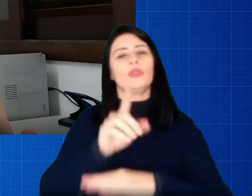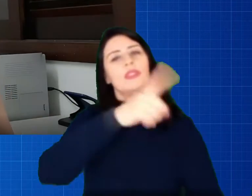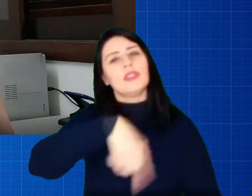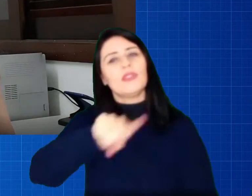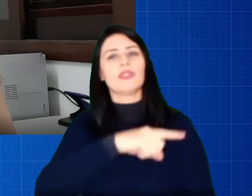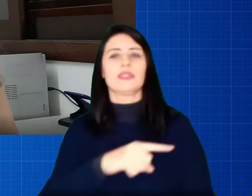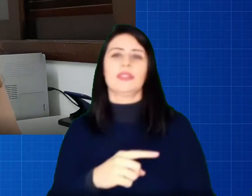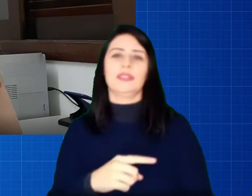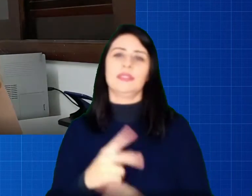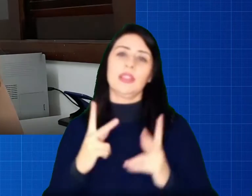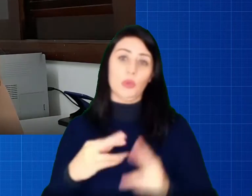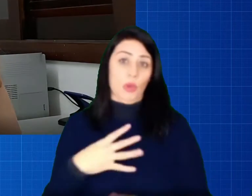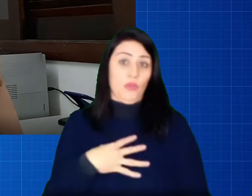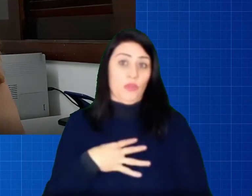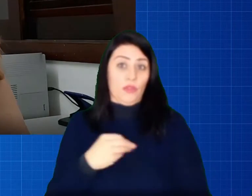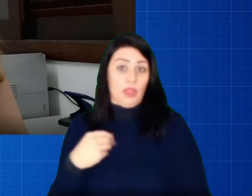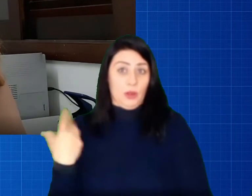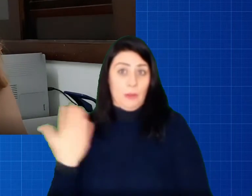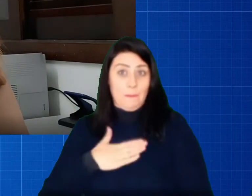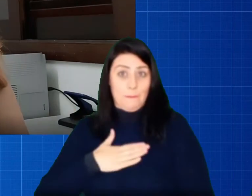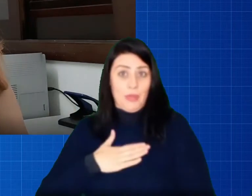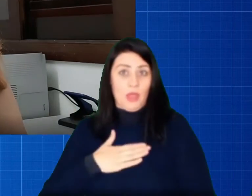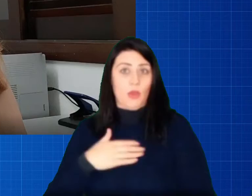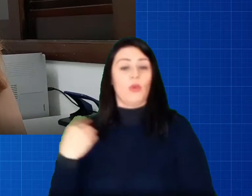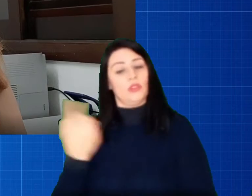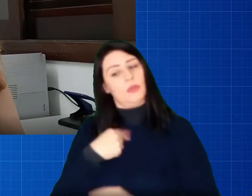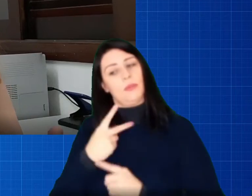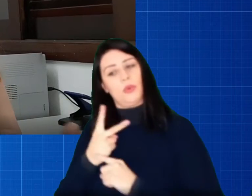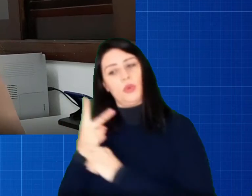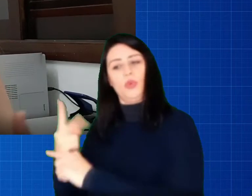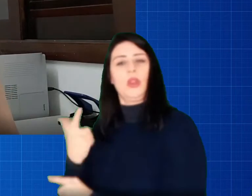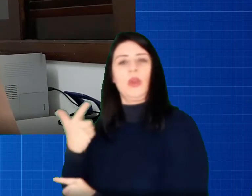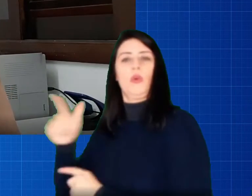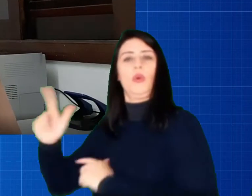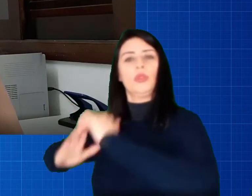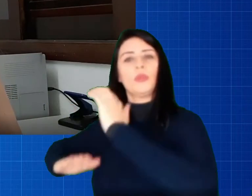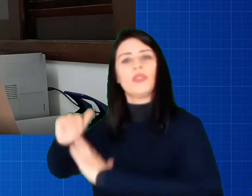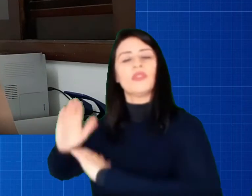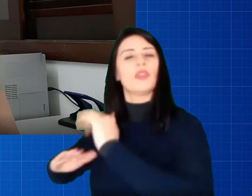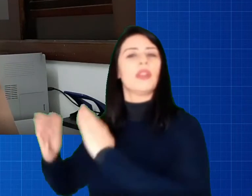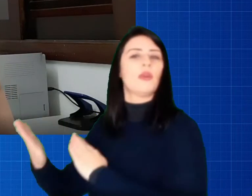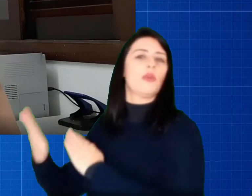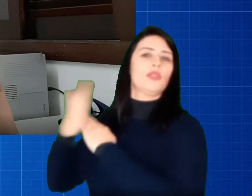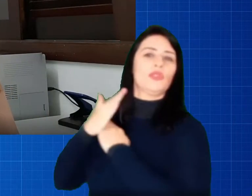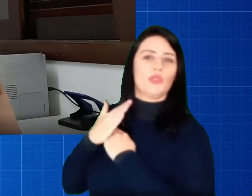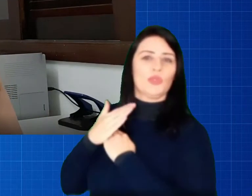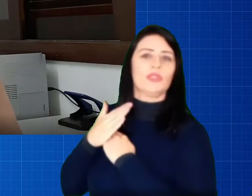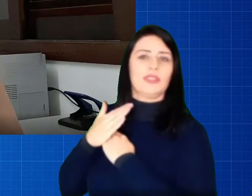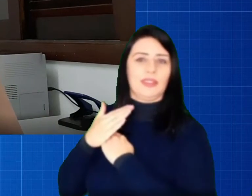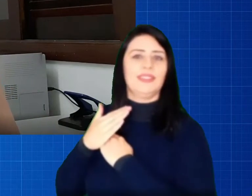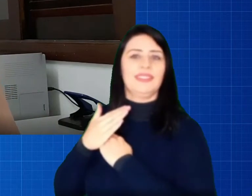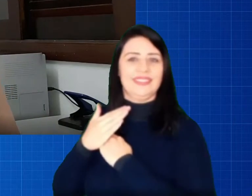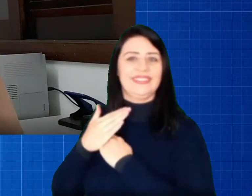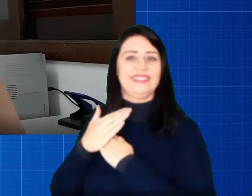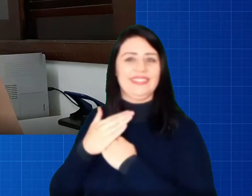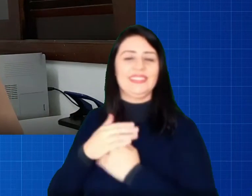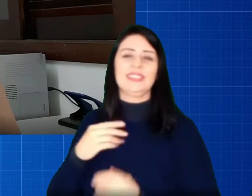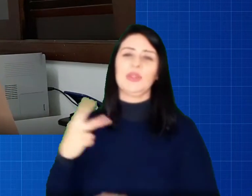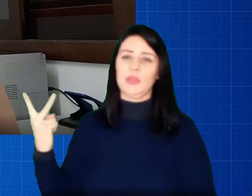por conhecimento mesmo, a gente pode ajudar vocês. Assim como quando é com nossos filhos, a gente procura uma outra,